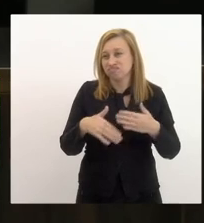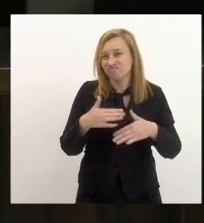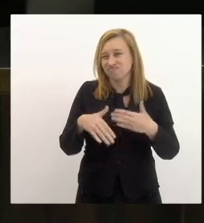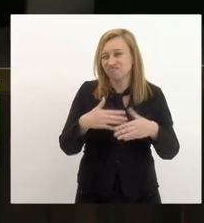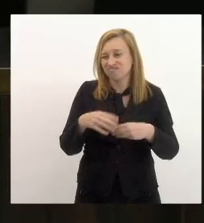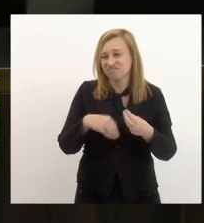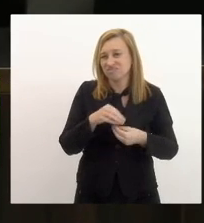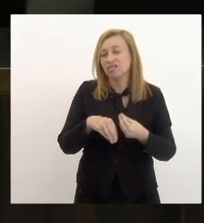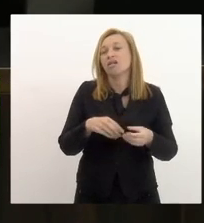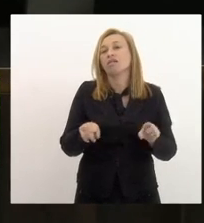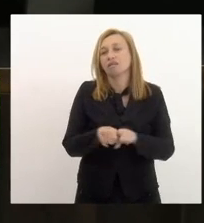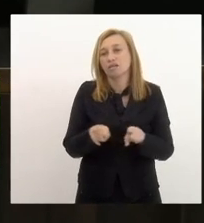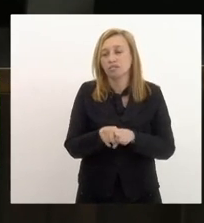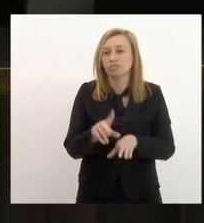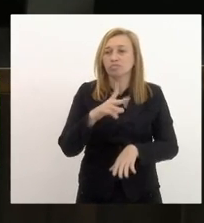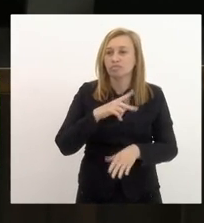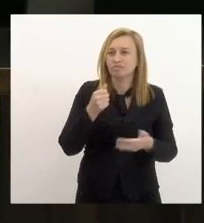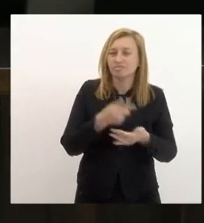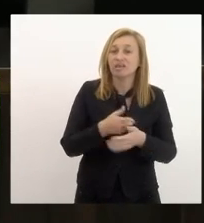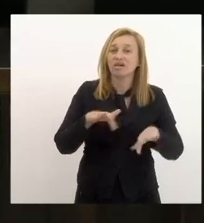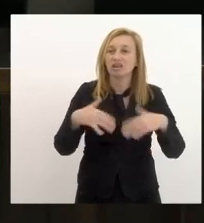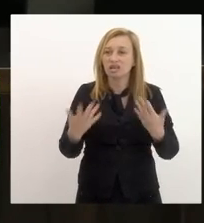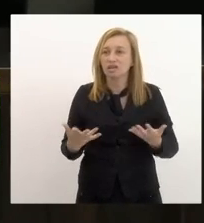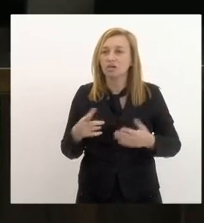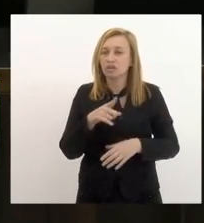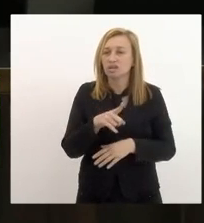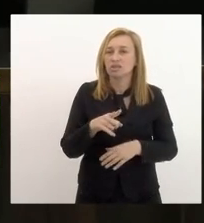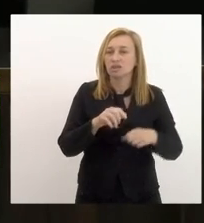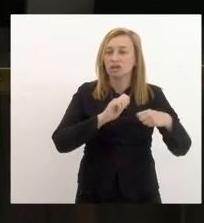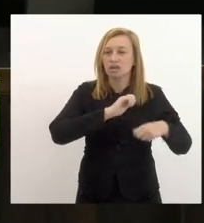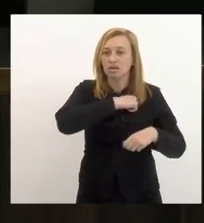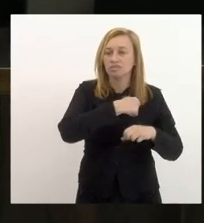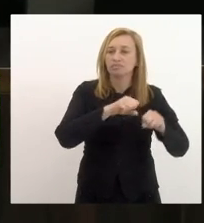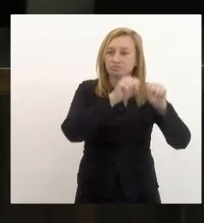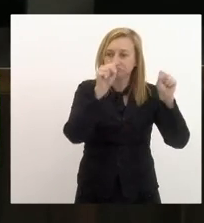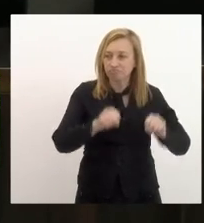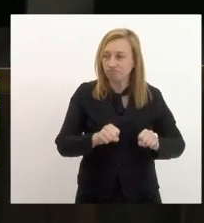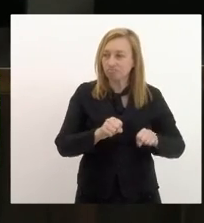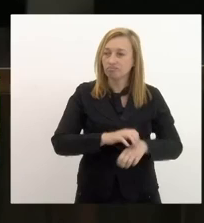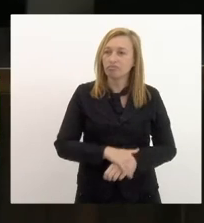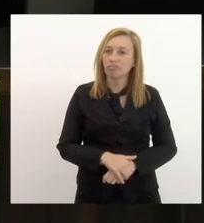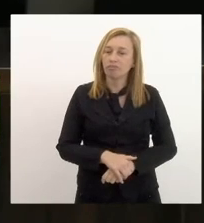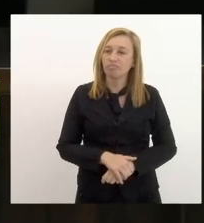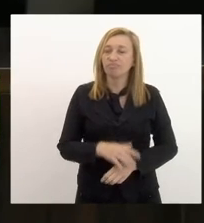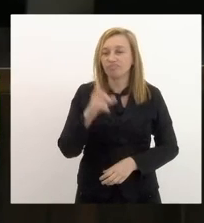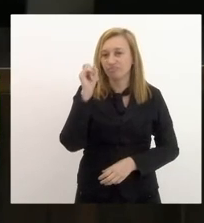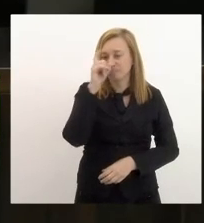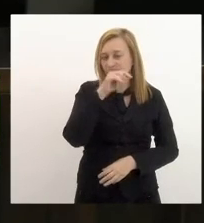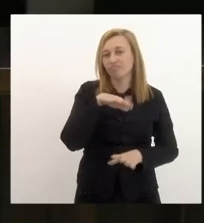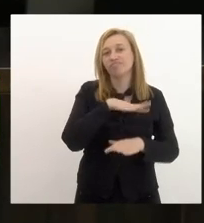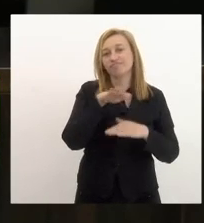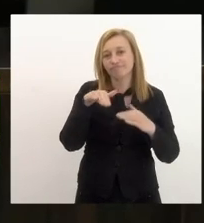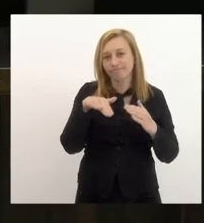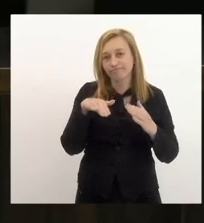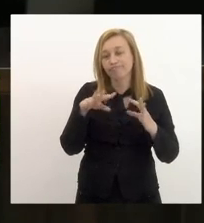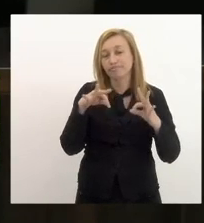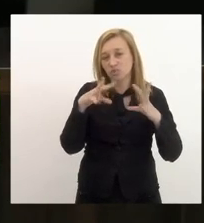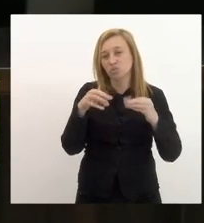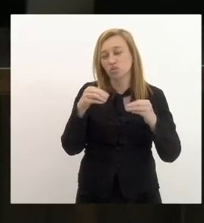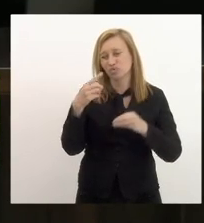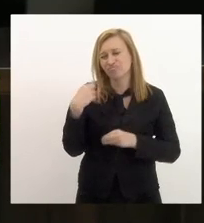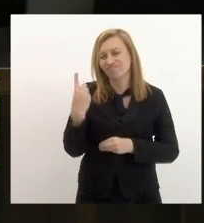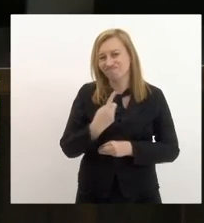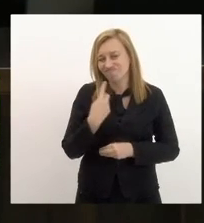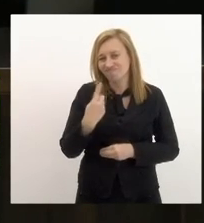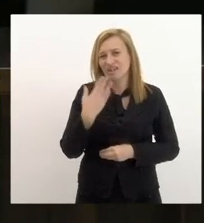o próprios pagamentos então Esse regime de recuperação fiscal é duro para todos nós